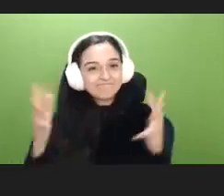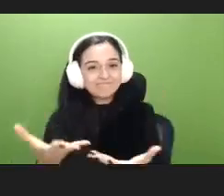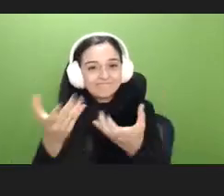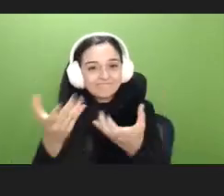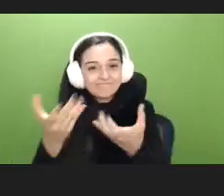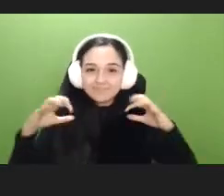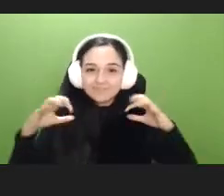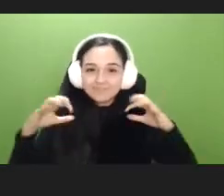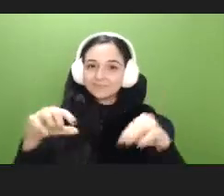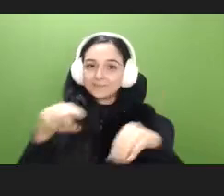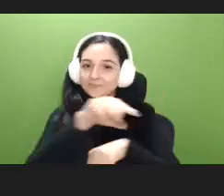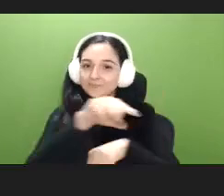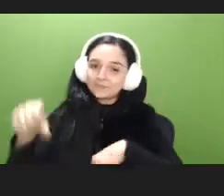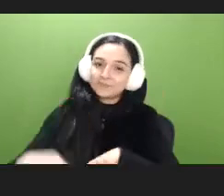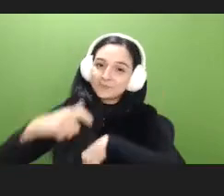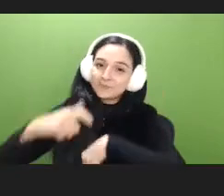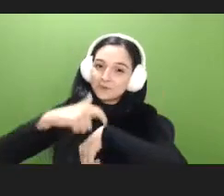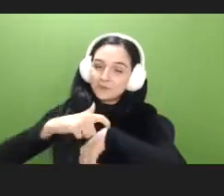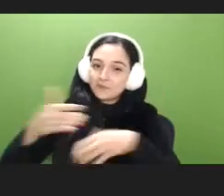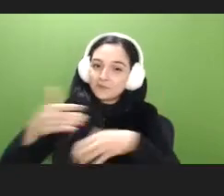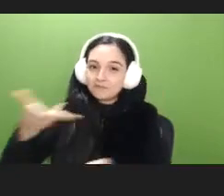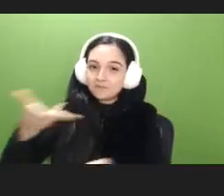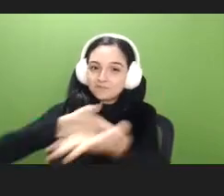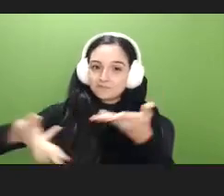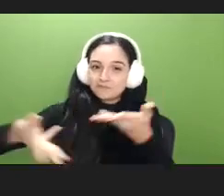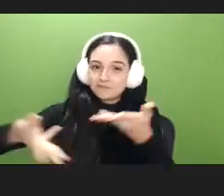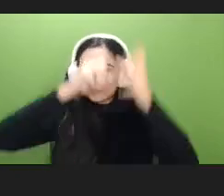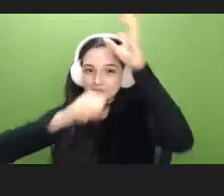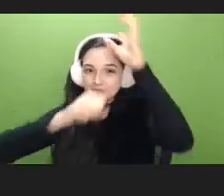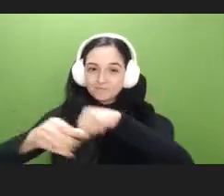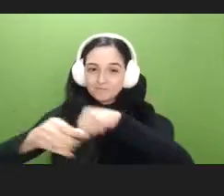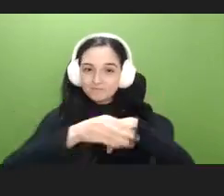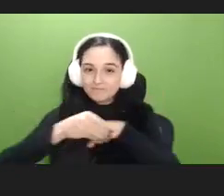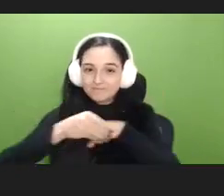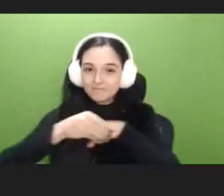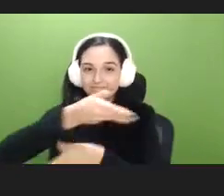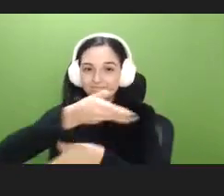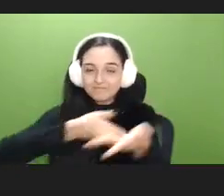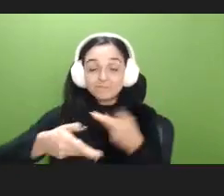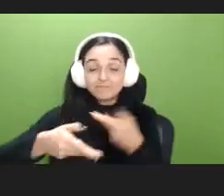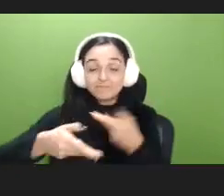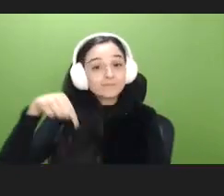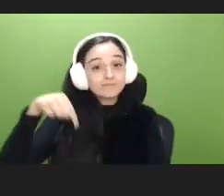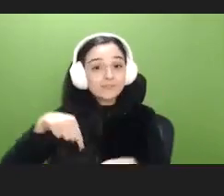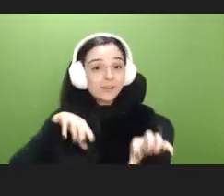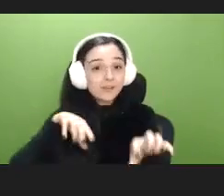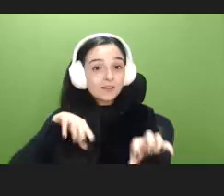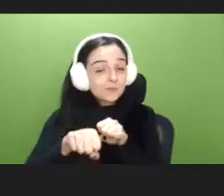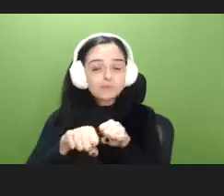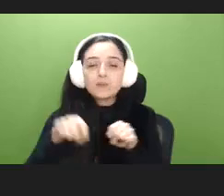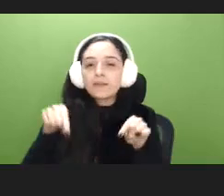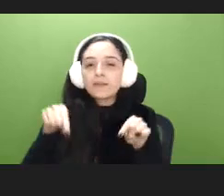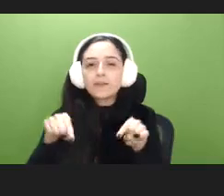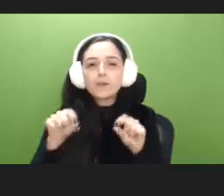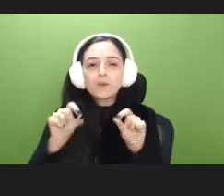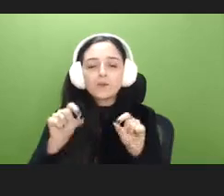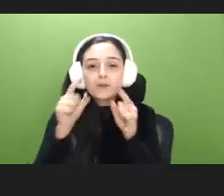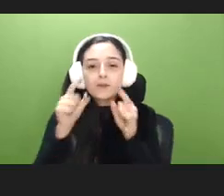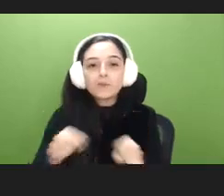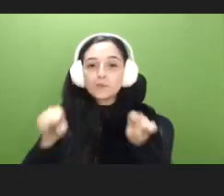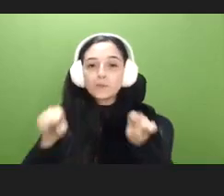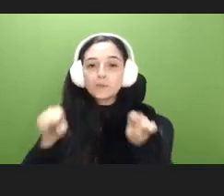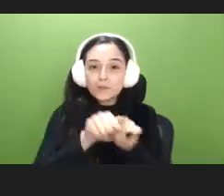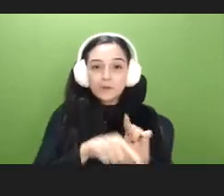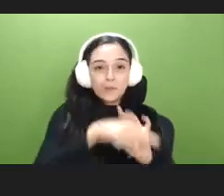aprendizado, diálogo e compartilhamento de conhecimentos. Este ciclo nasce da parceria entre dois importantes projetos